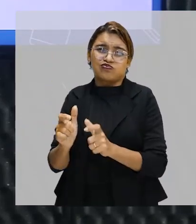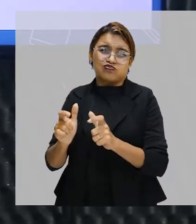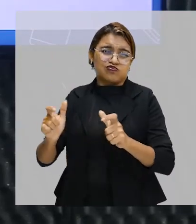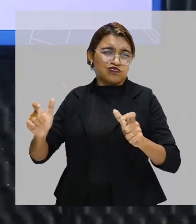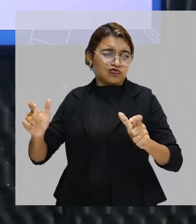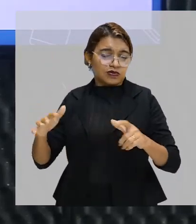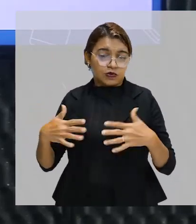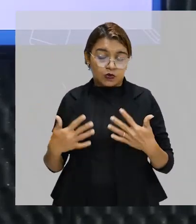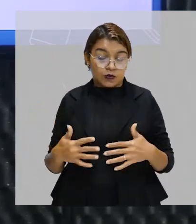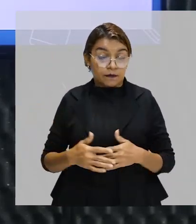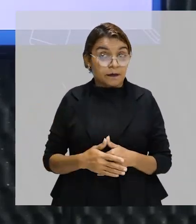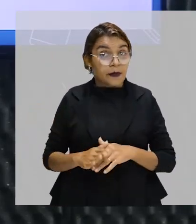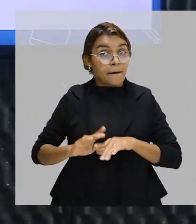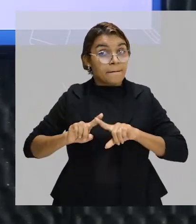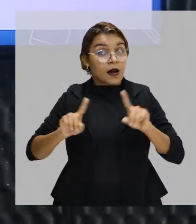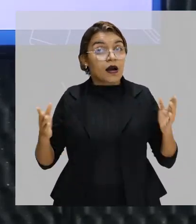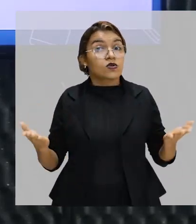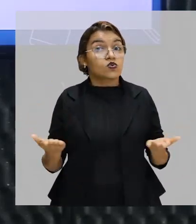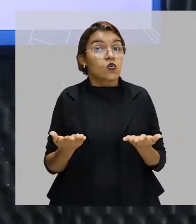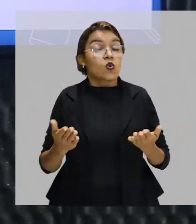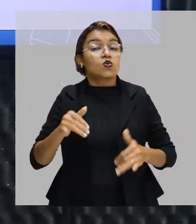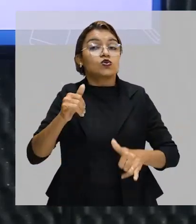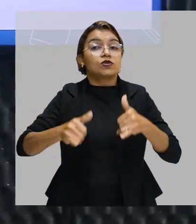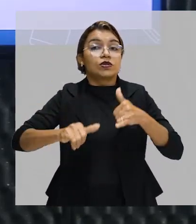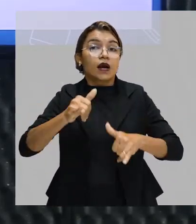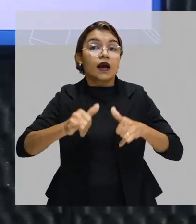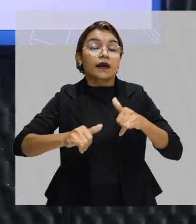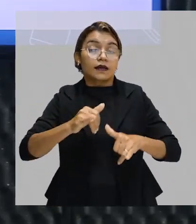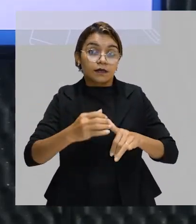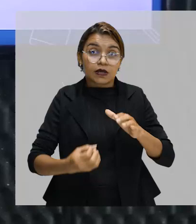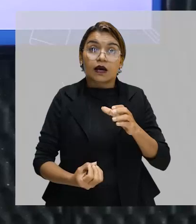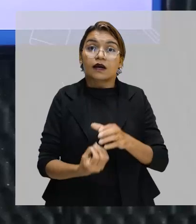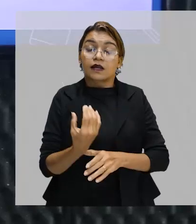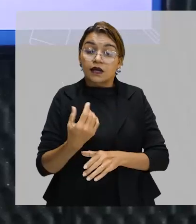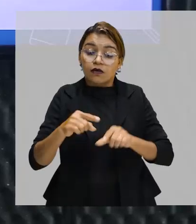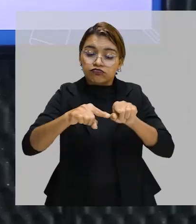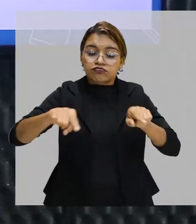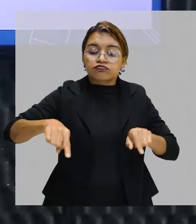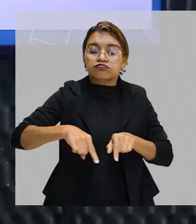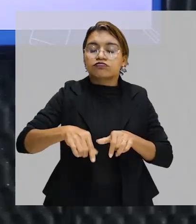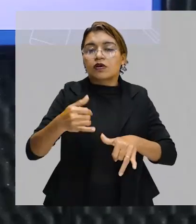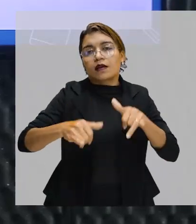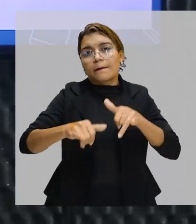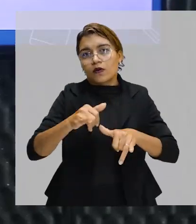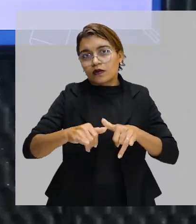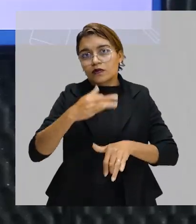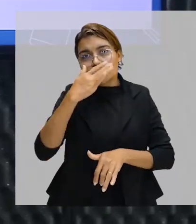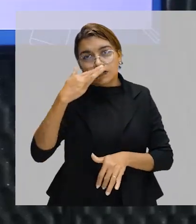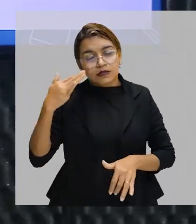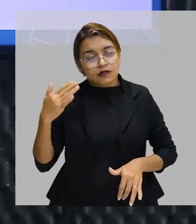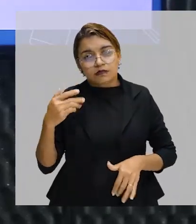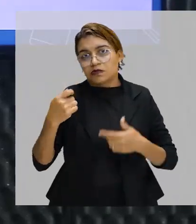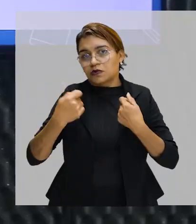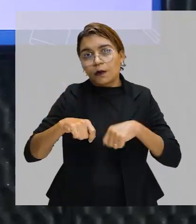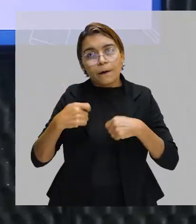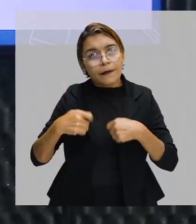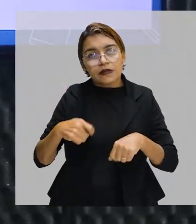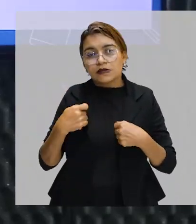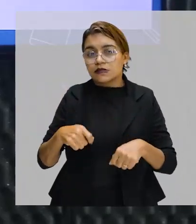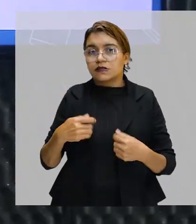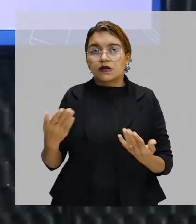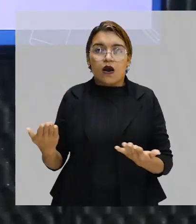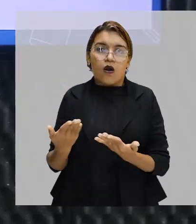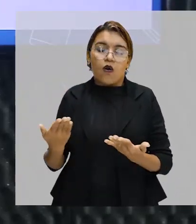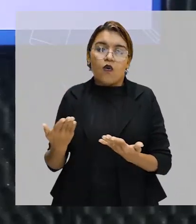hoje a química ela já consegue produzir em laboratório essa essência. Então, não há mais a